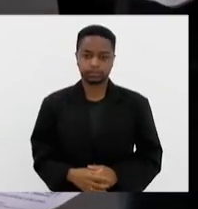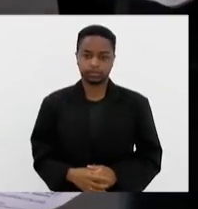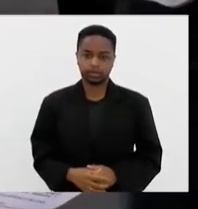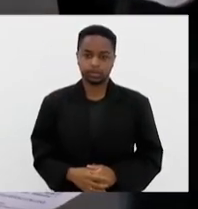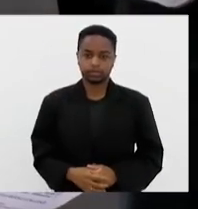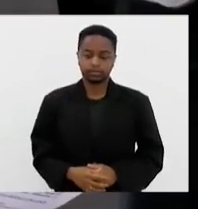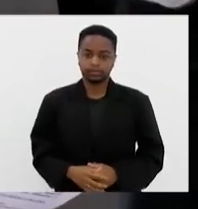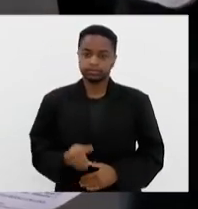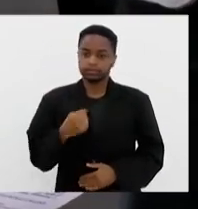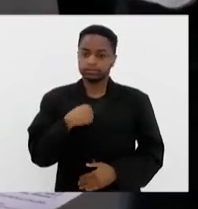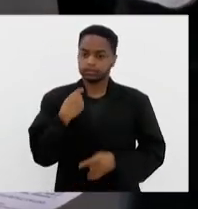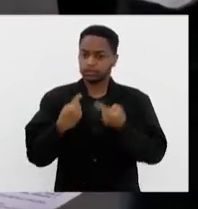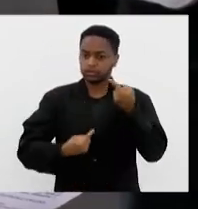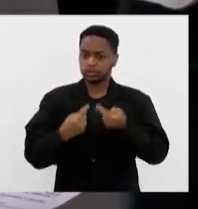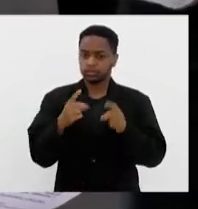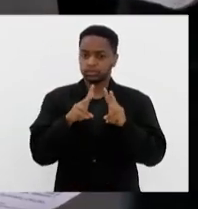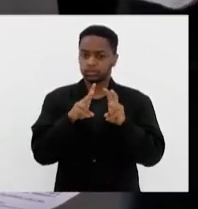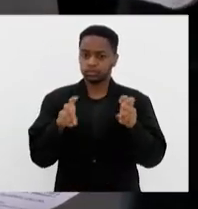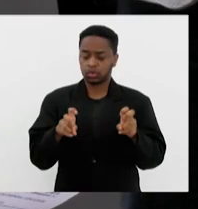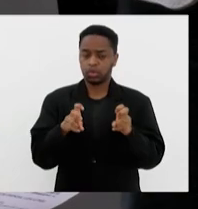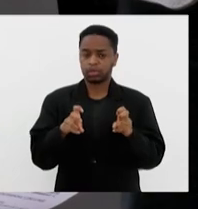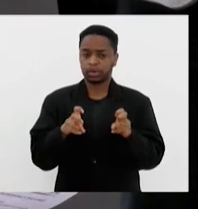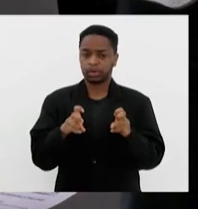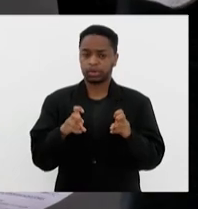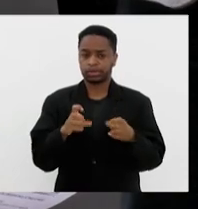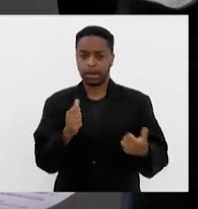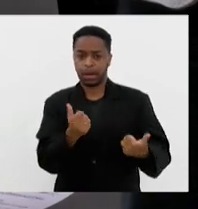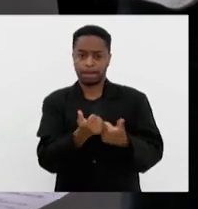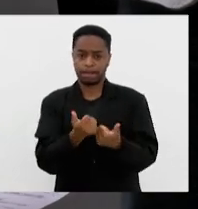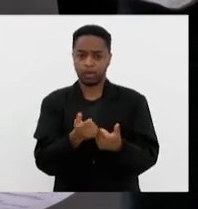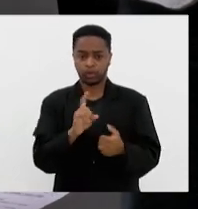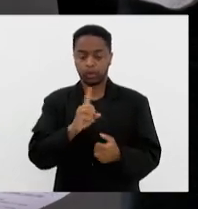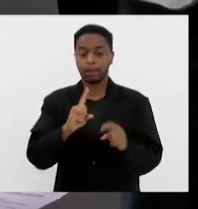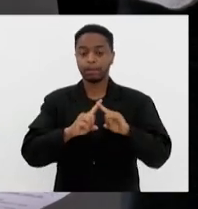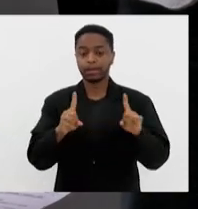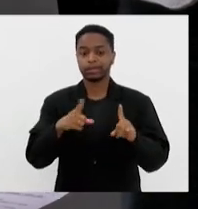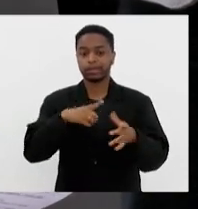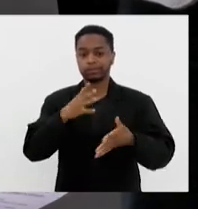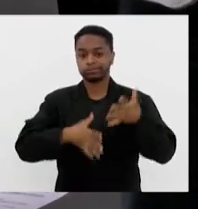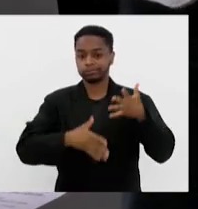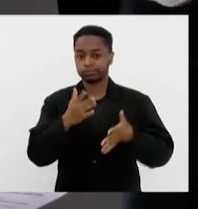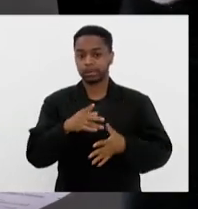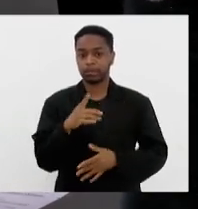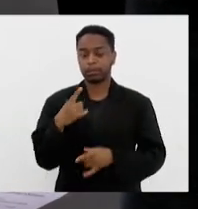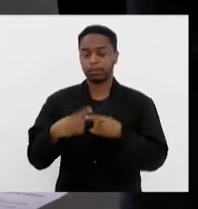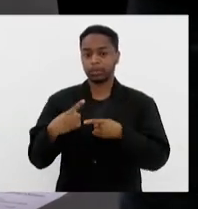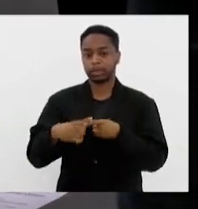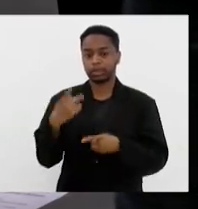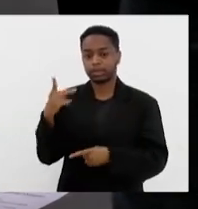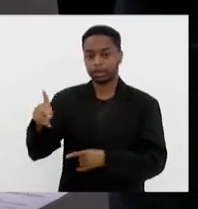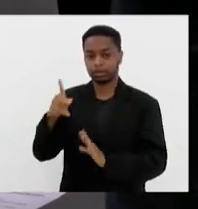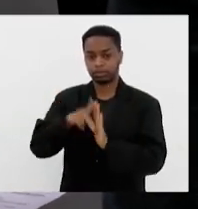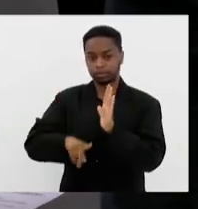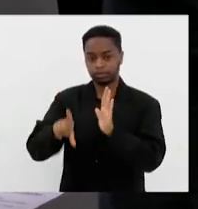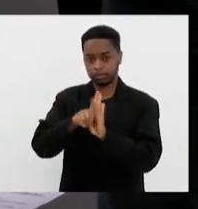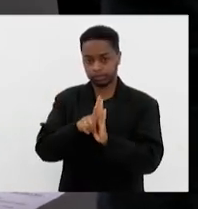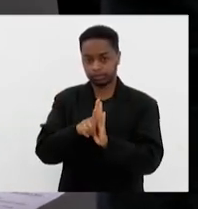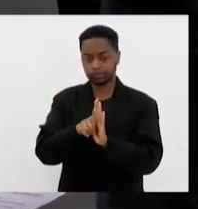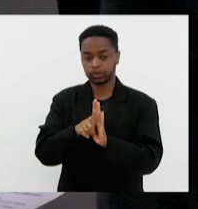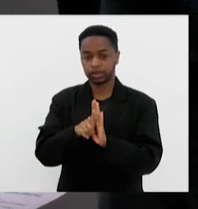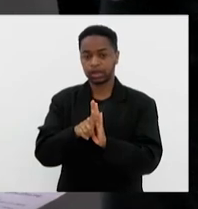na questão do incentivo, pela prejudicabilidade. O projeto de lei, deputado Rosenberg, é